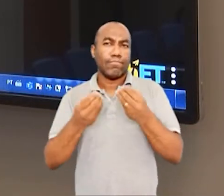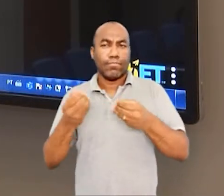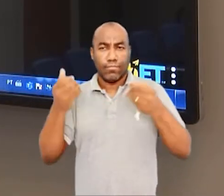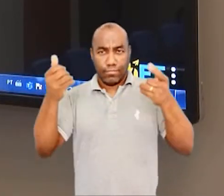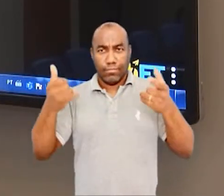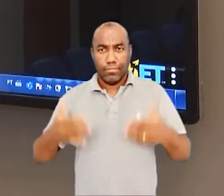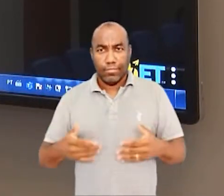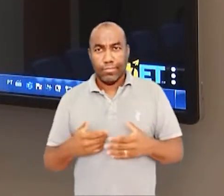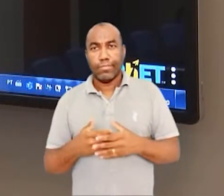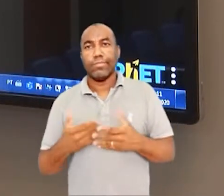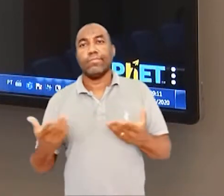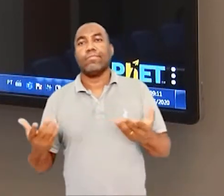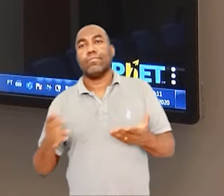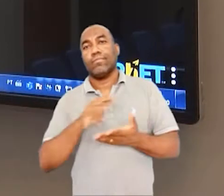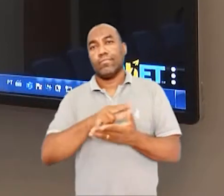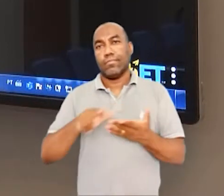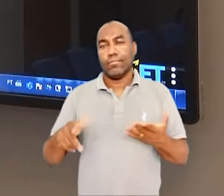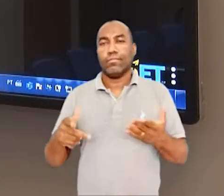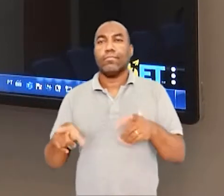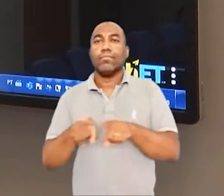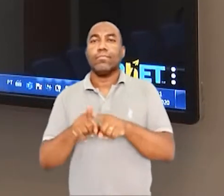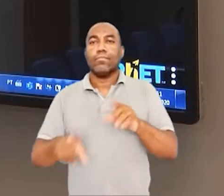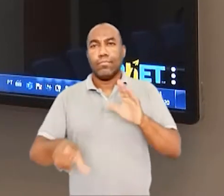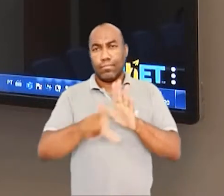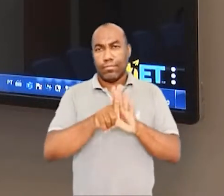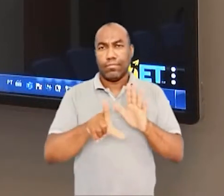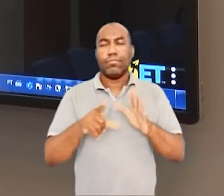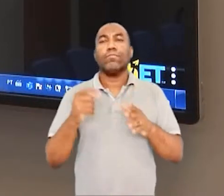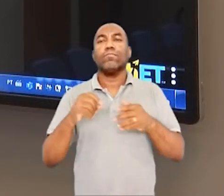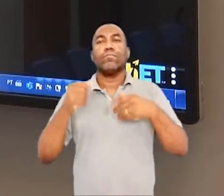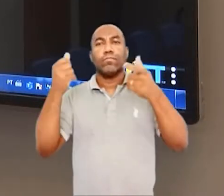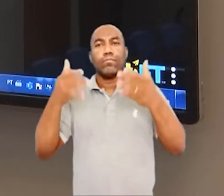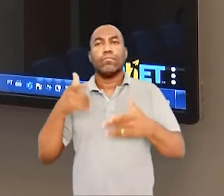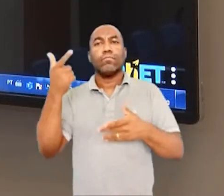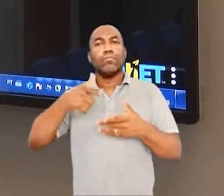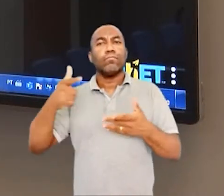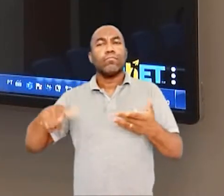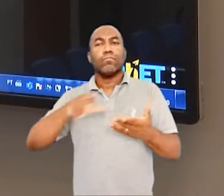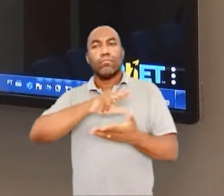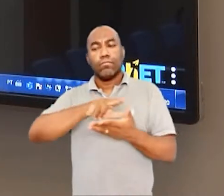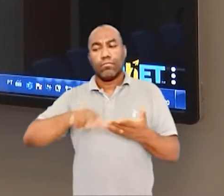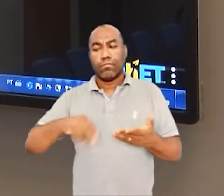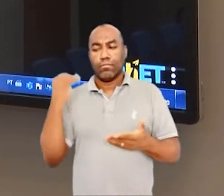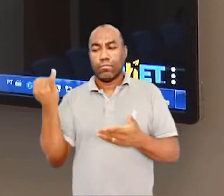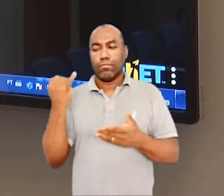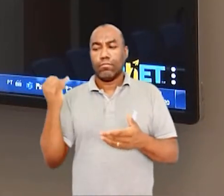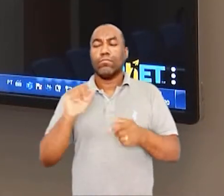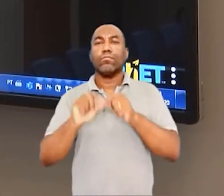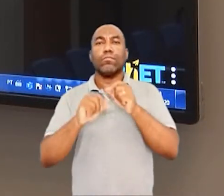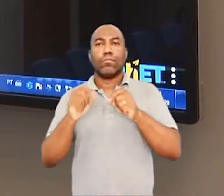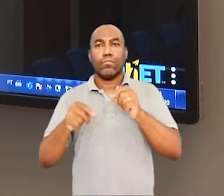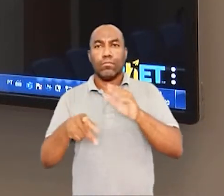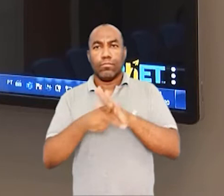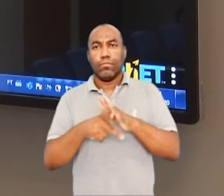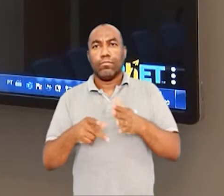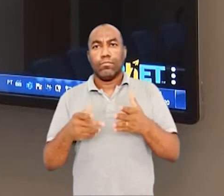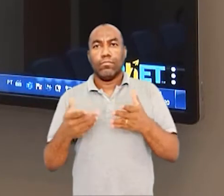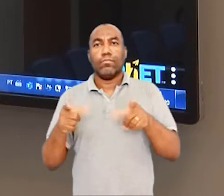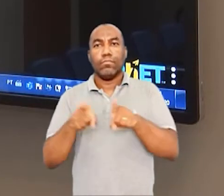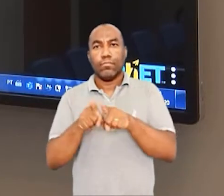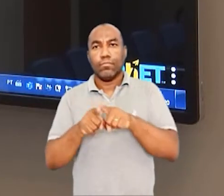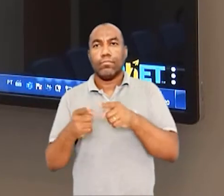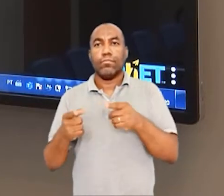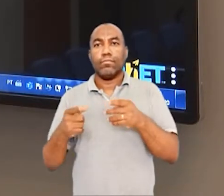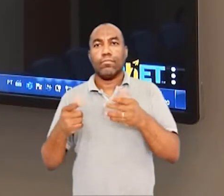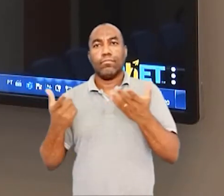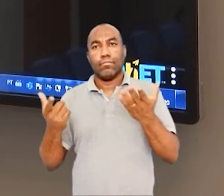mista, falar das leis de Ohm. São duas leis importantes. A primeira lei fala da diferença de